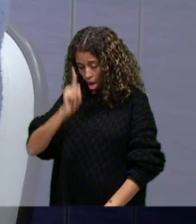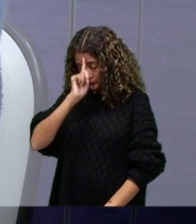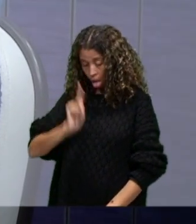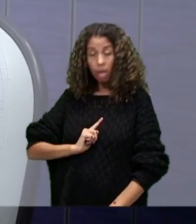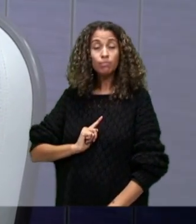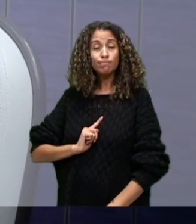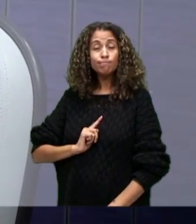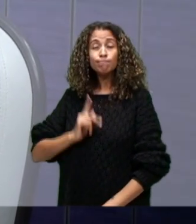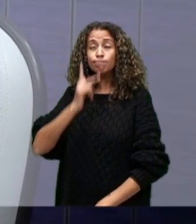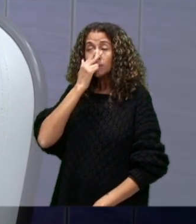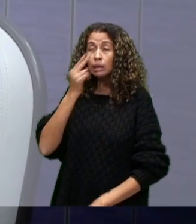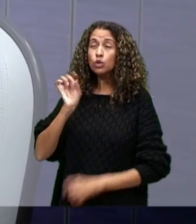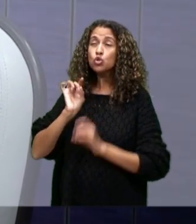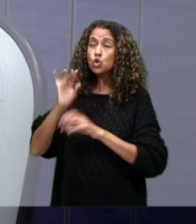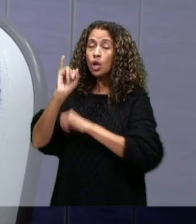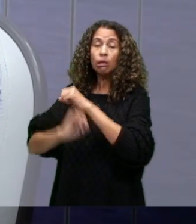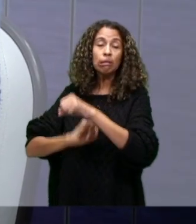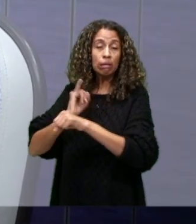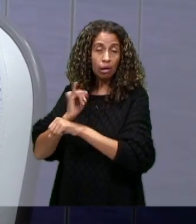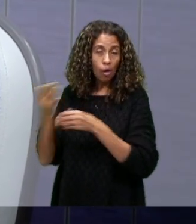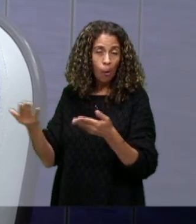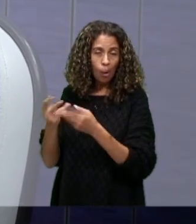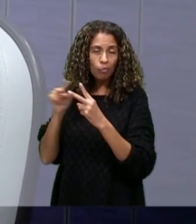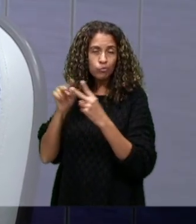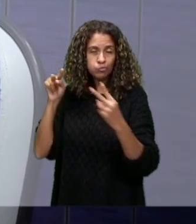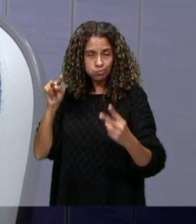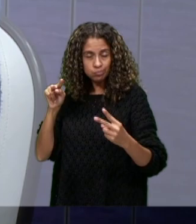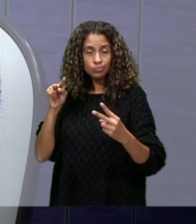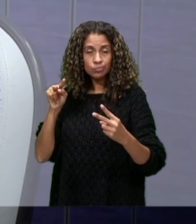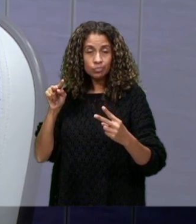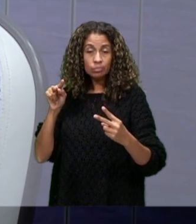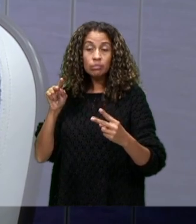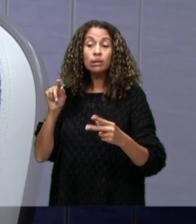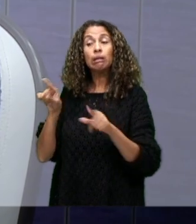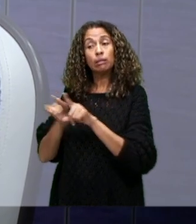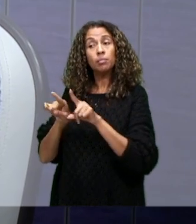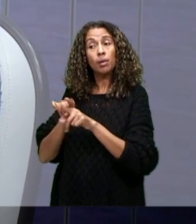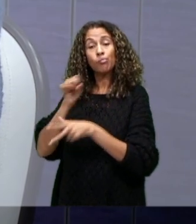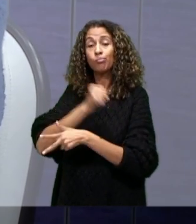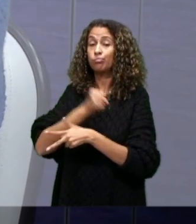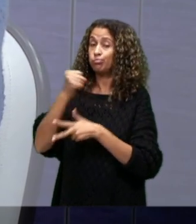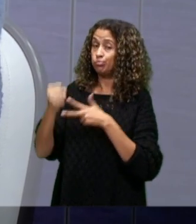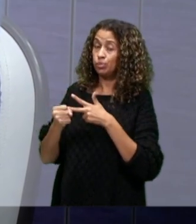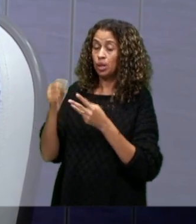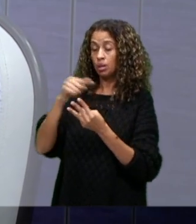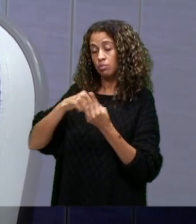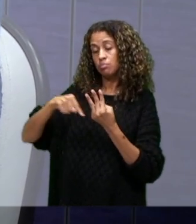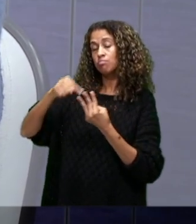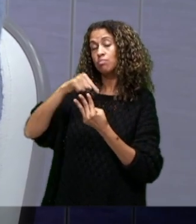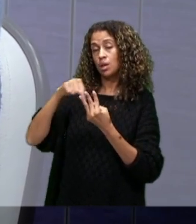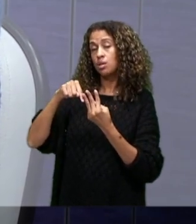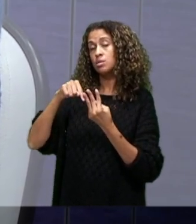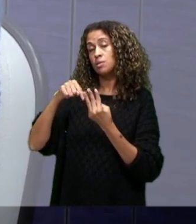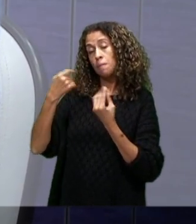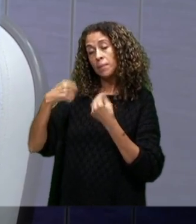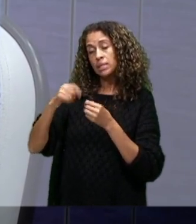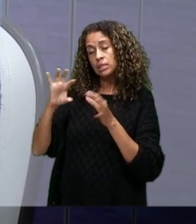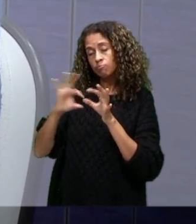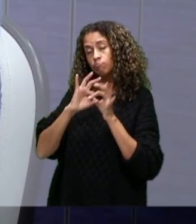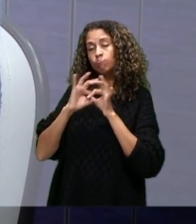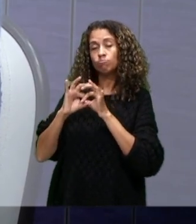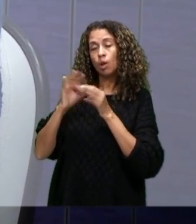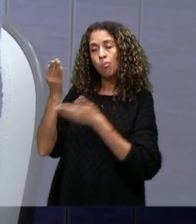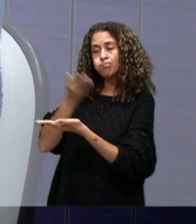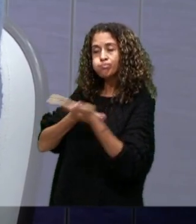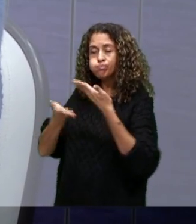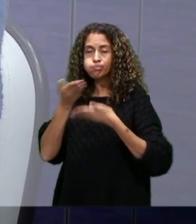mais virtual do que real. E a gente tem o poder público, né? Então, são essas três esferas que têm que